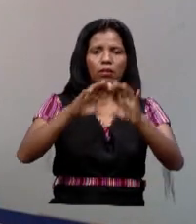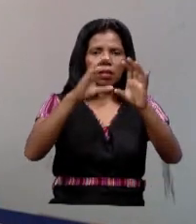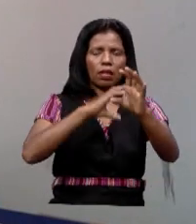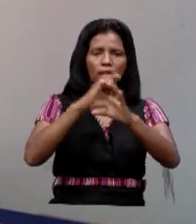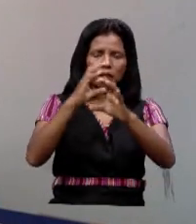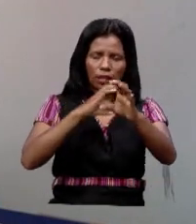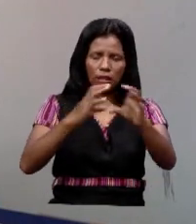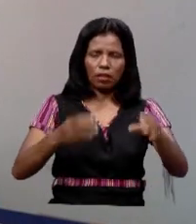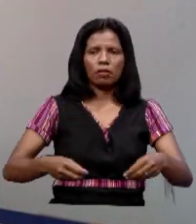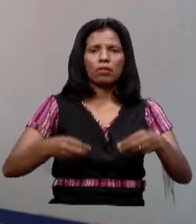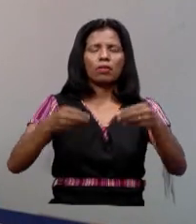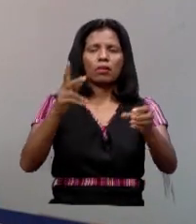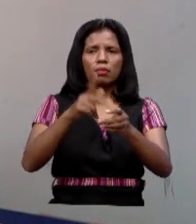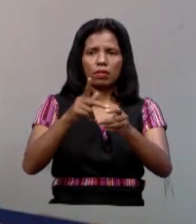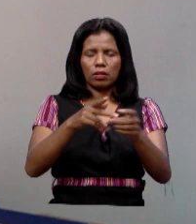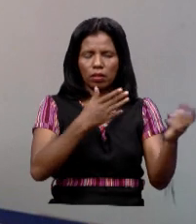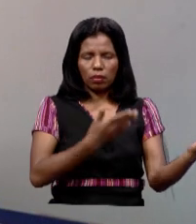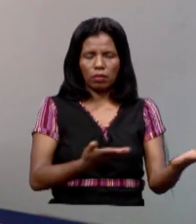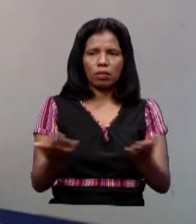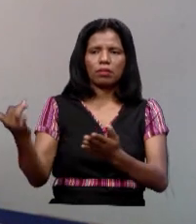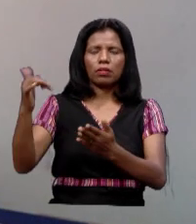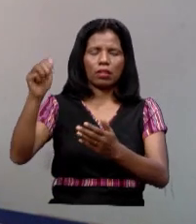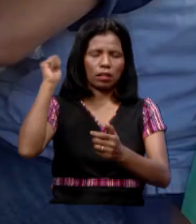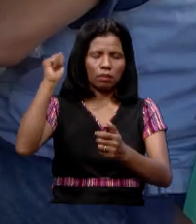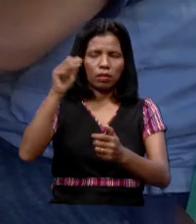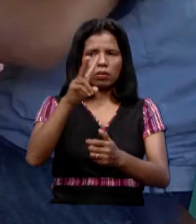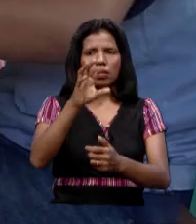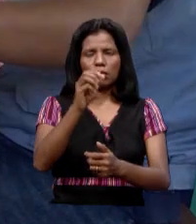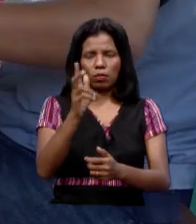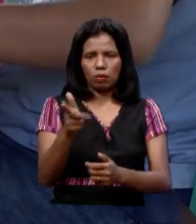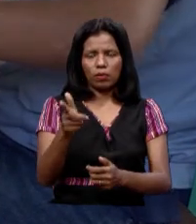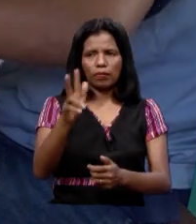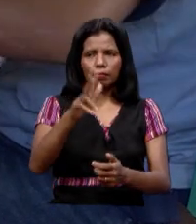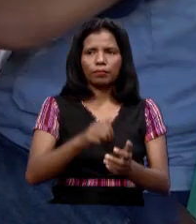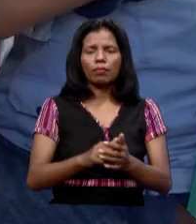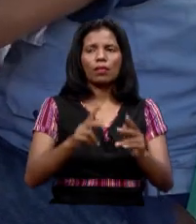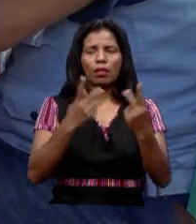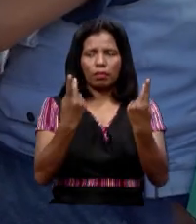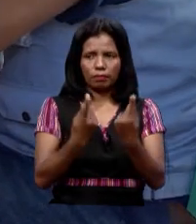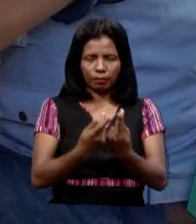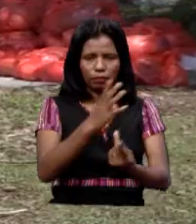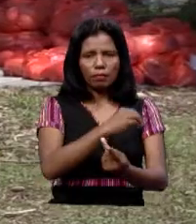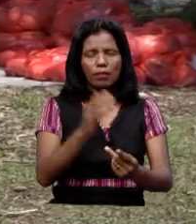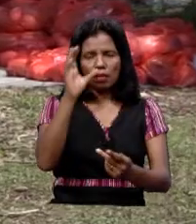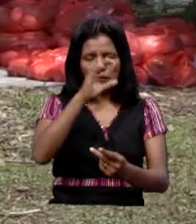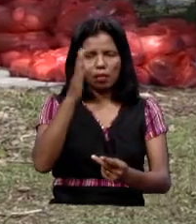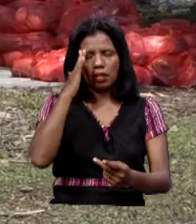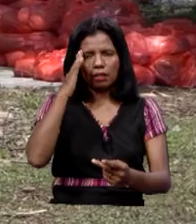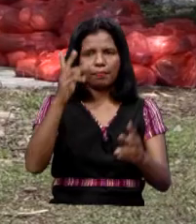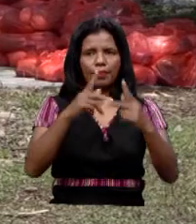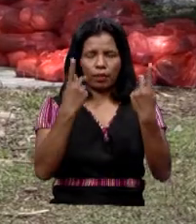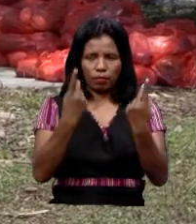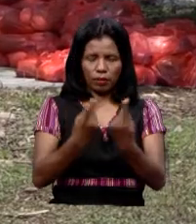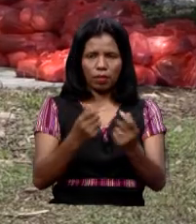sira ou remobiliza ema tu batuer sernia campanha de mulheres. Antes na Comissão Anticorrupção identifica companhia